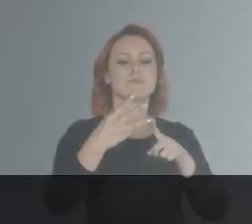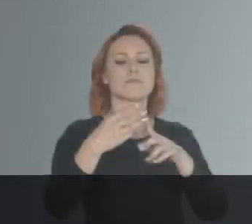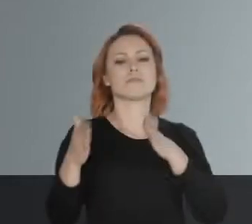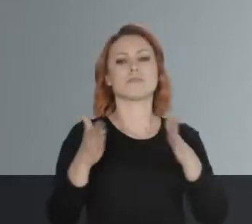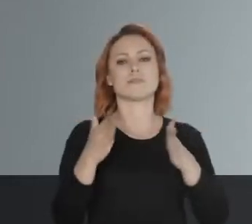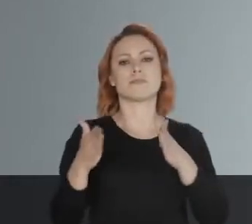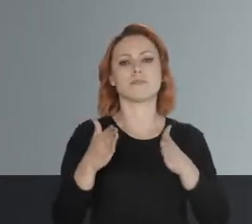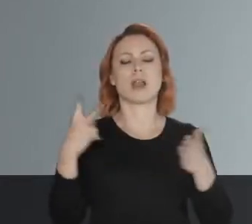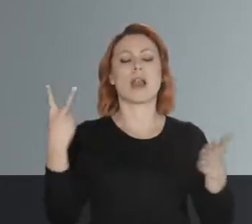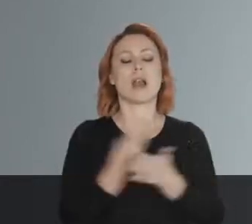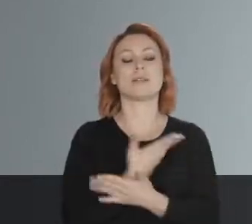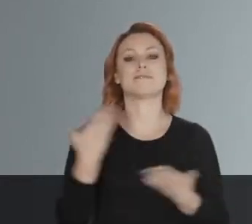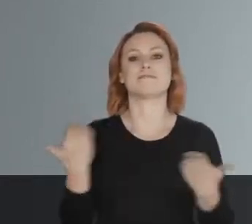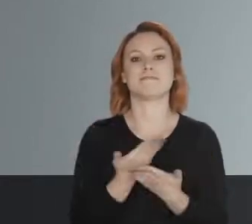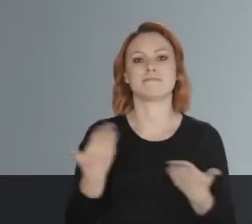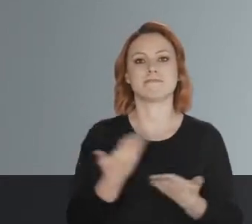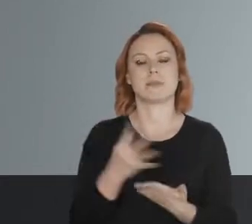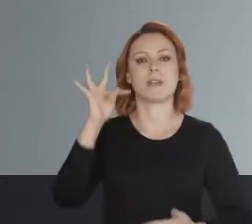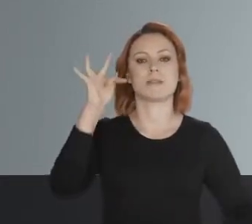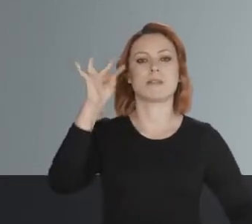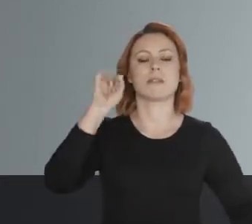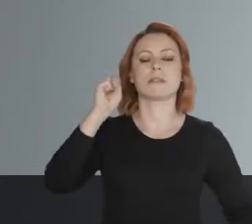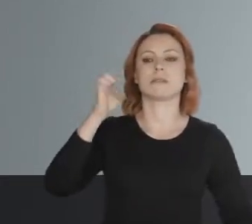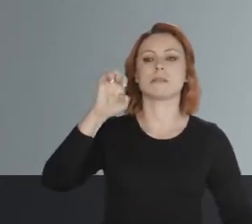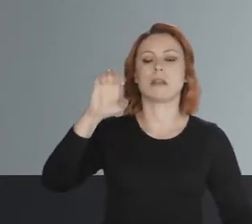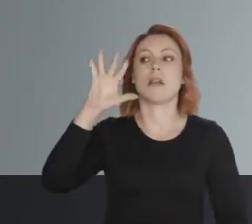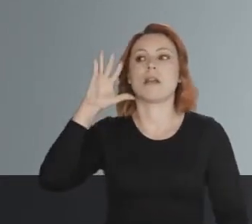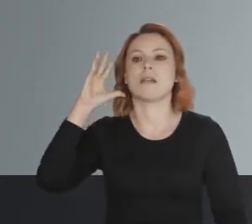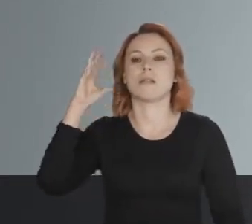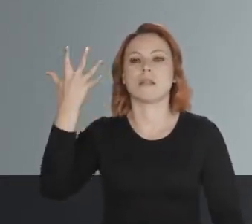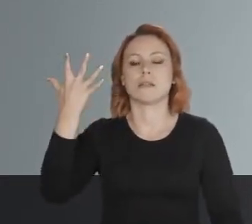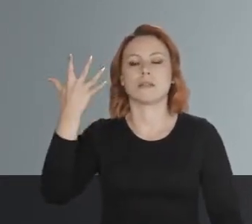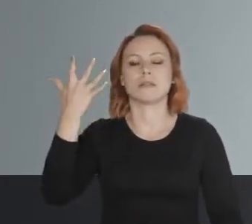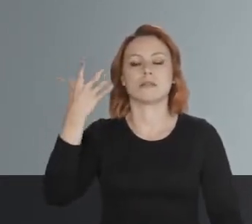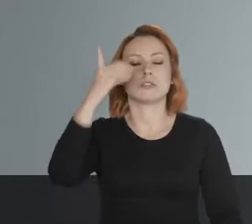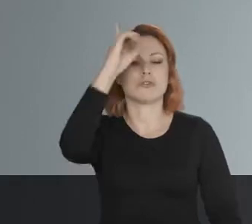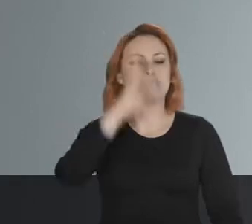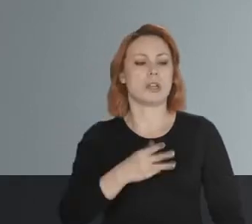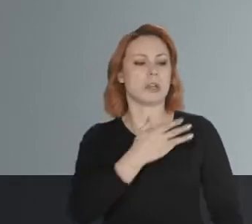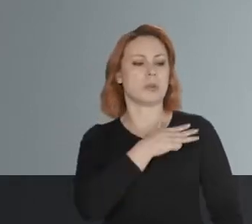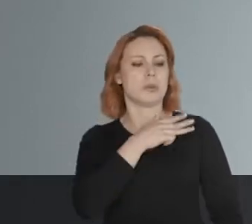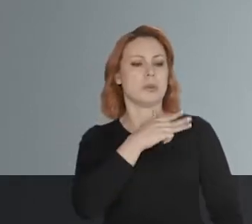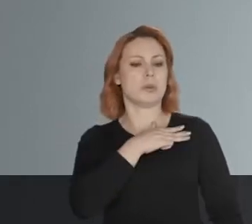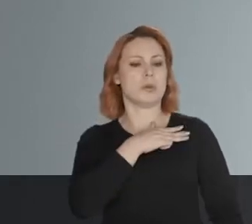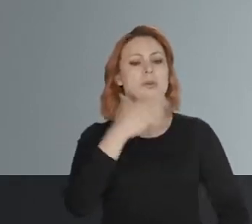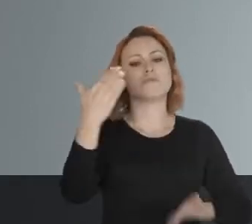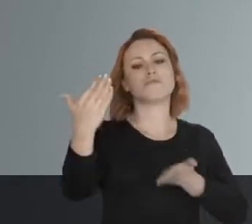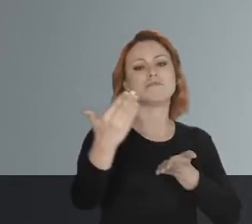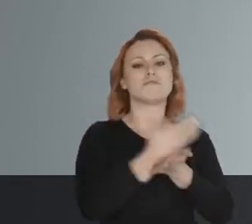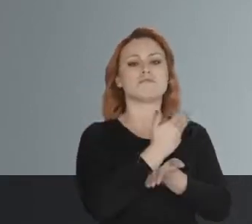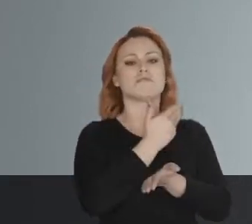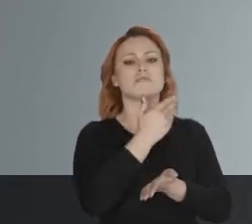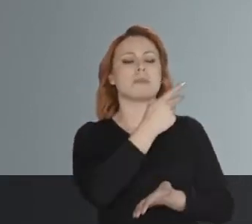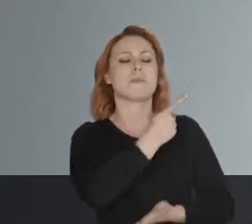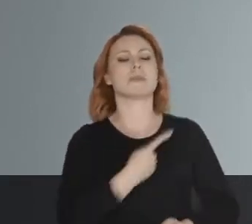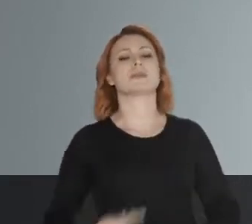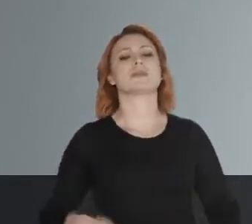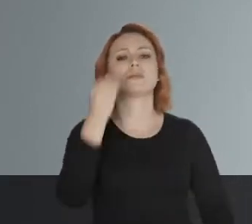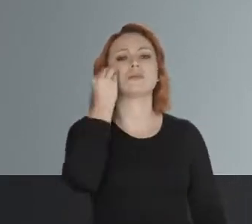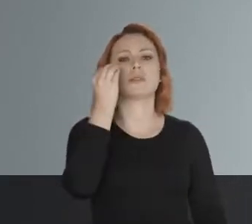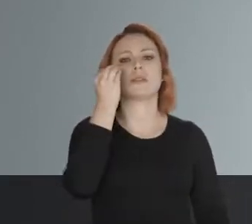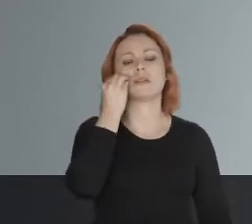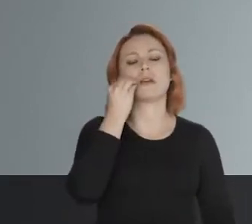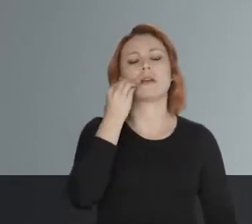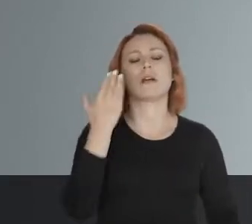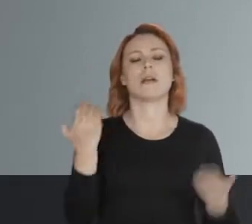O golpe em seu terceiro ato está em pleno andamento, com a decisão do TSE de retirar de Lula o direito